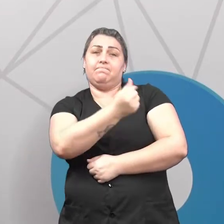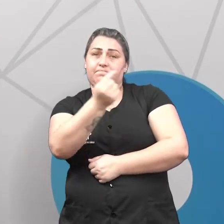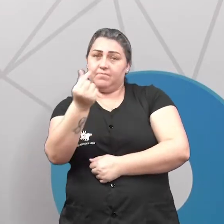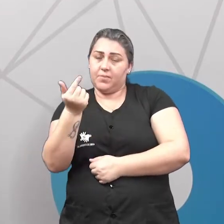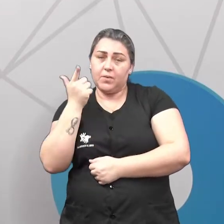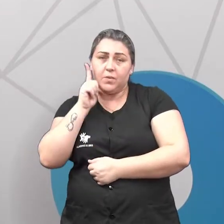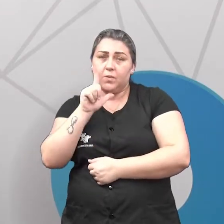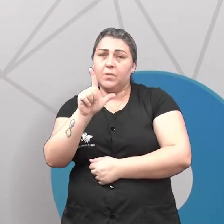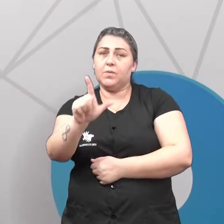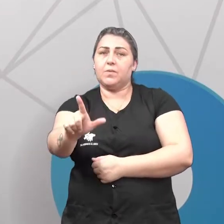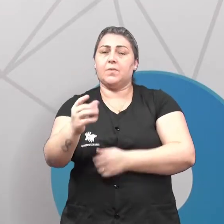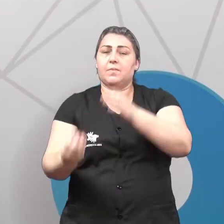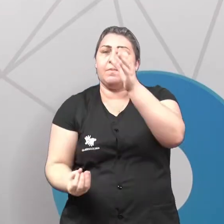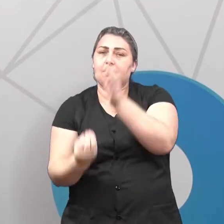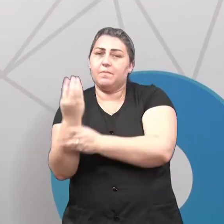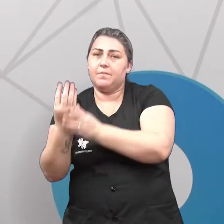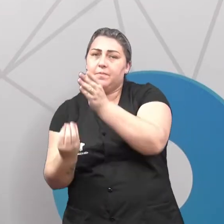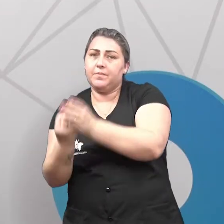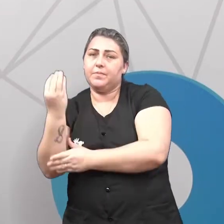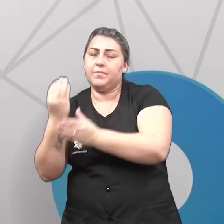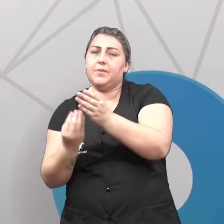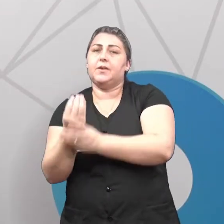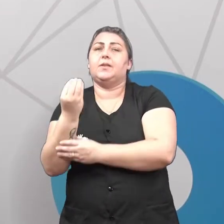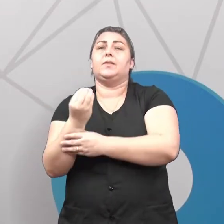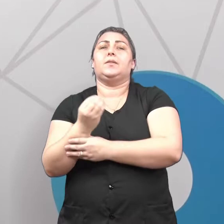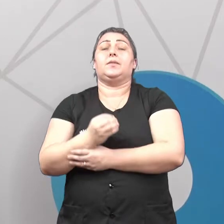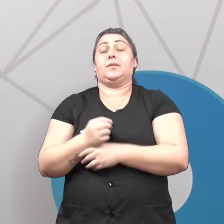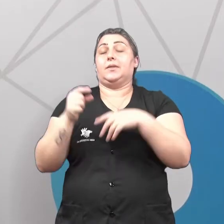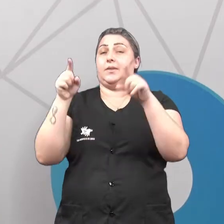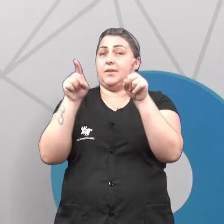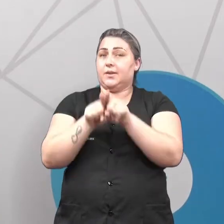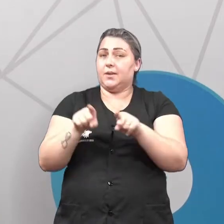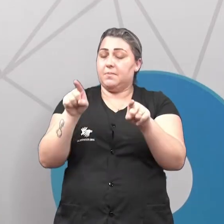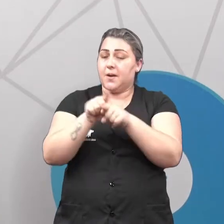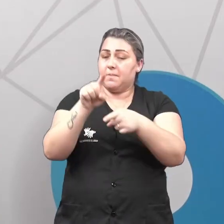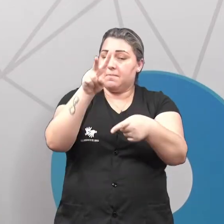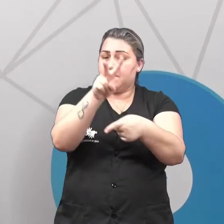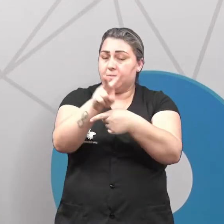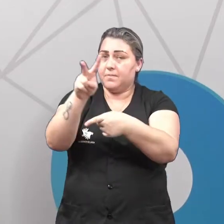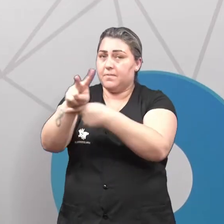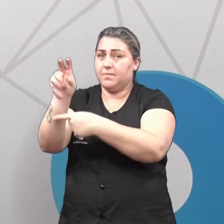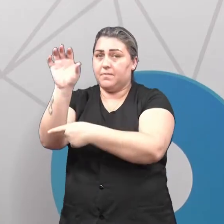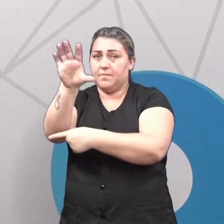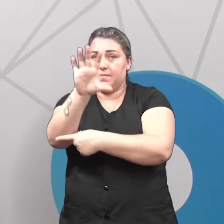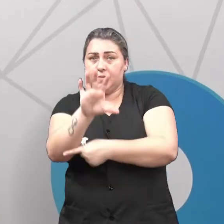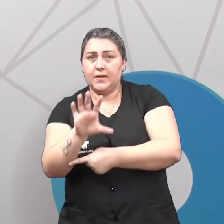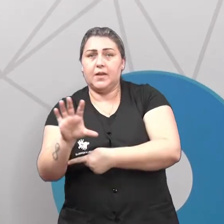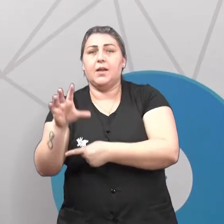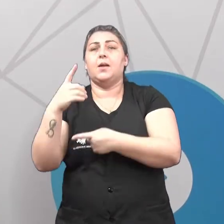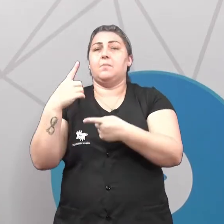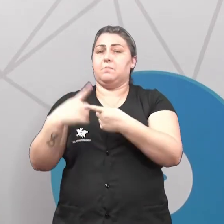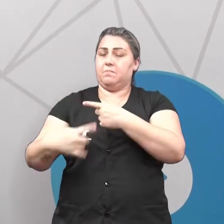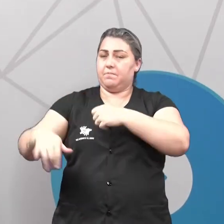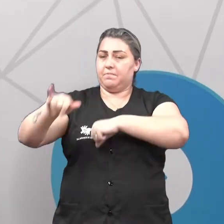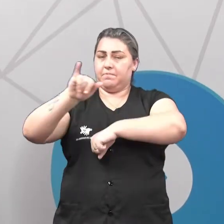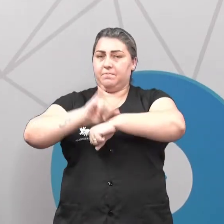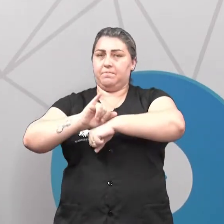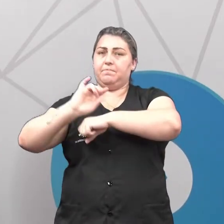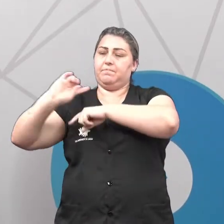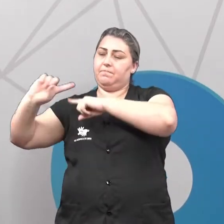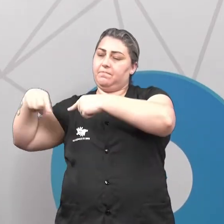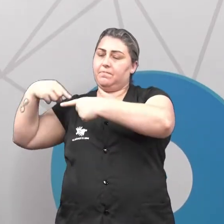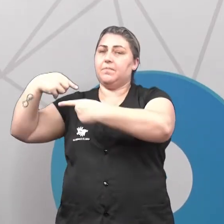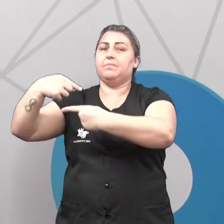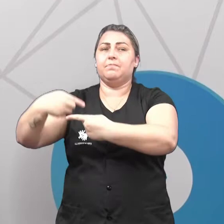para manter a produção, o controle, a também proteção da região, porque as capitanias hereditárias